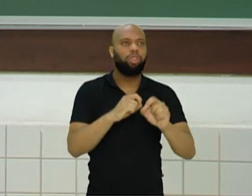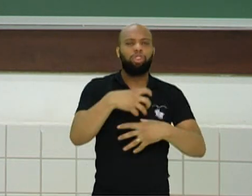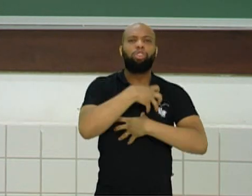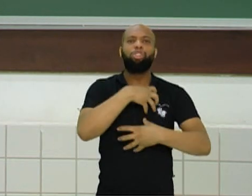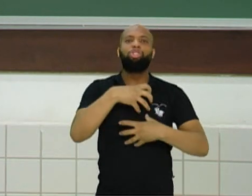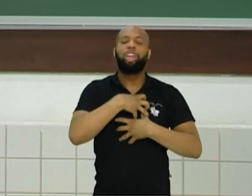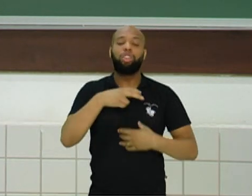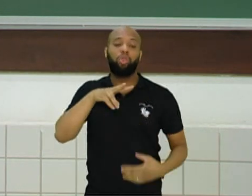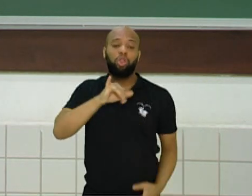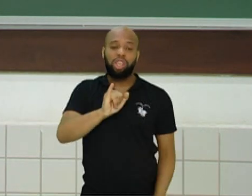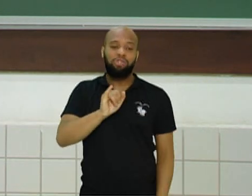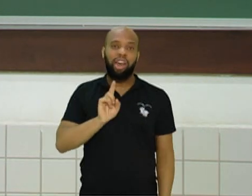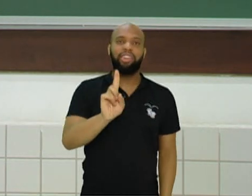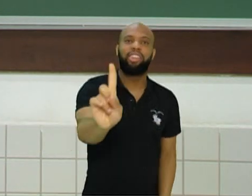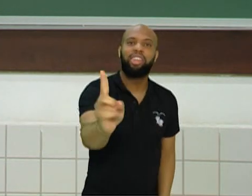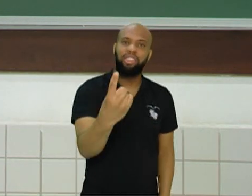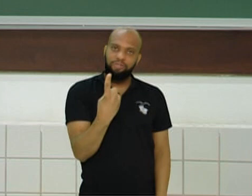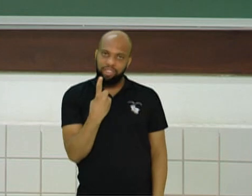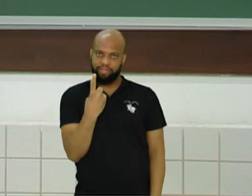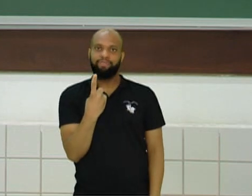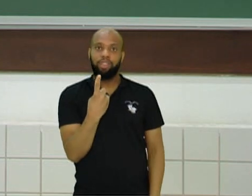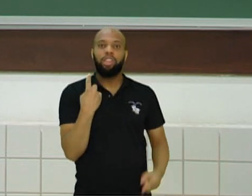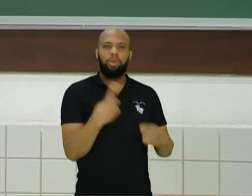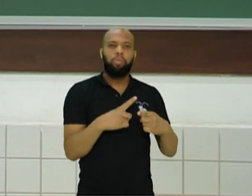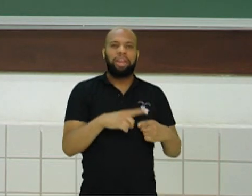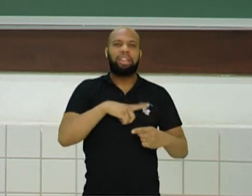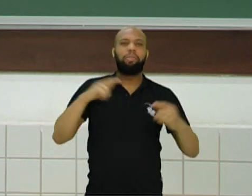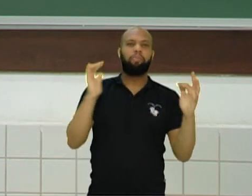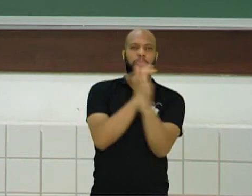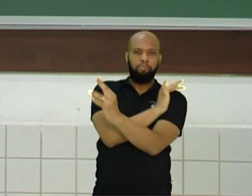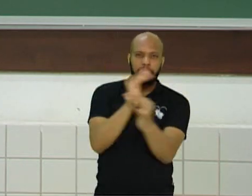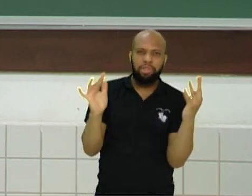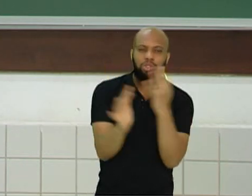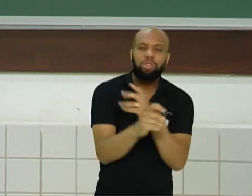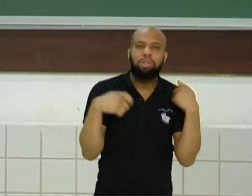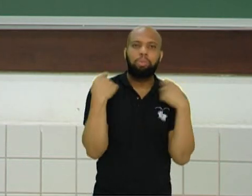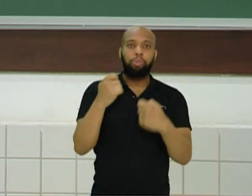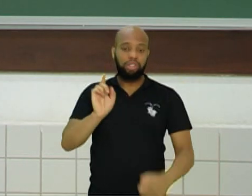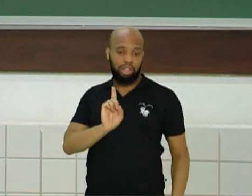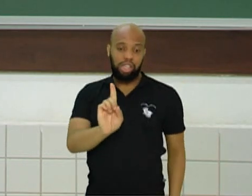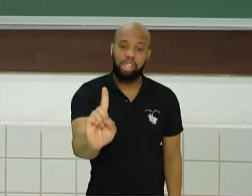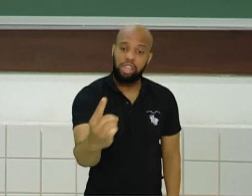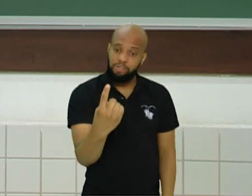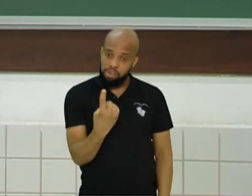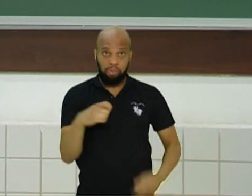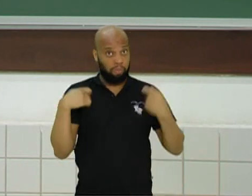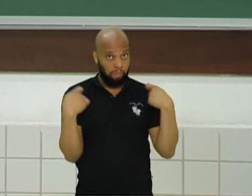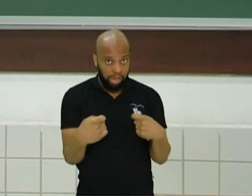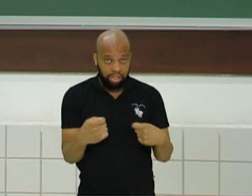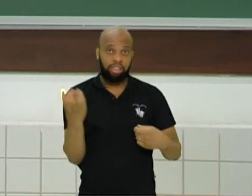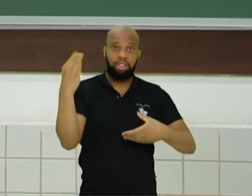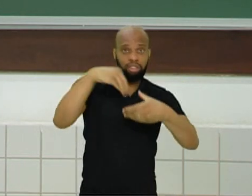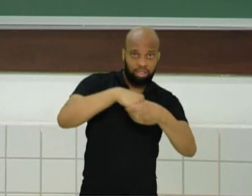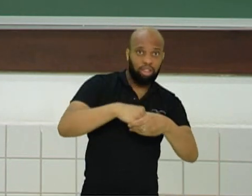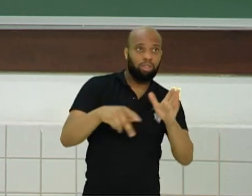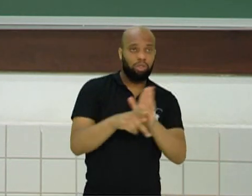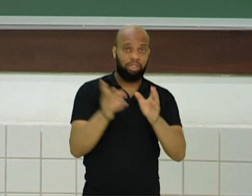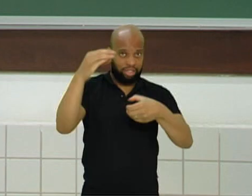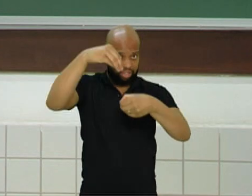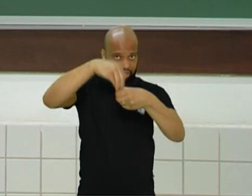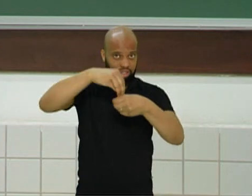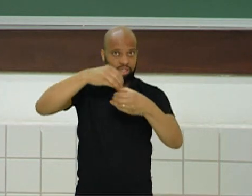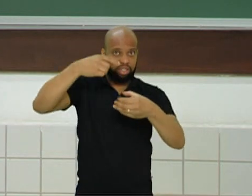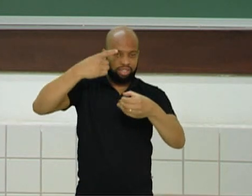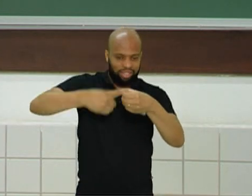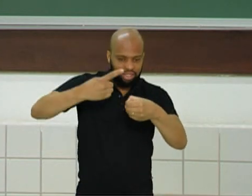Então, toda essa quantidade de pessoas, elas precisam se locomover, né, dentro ali das